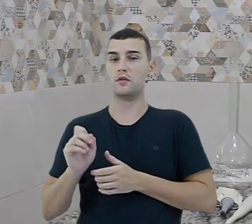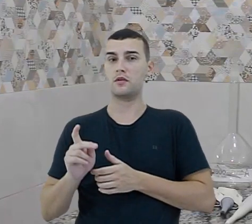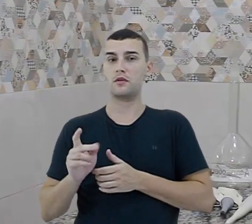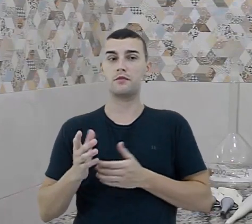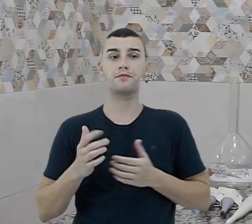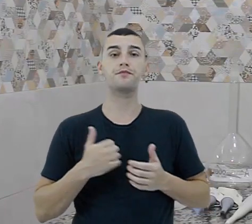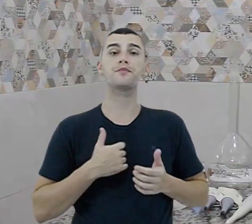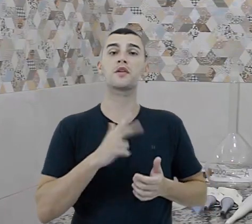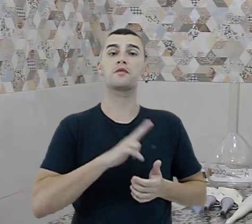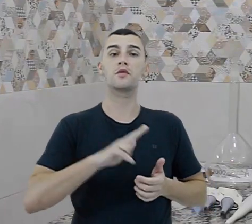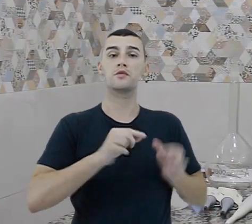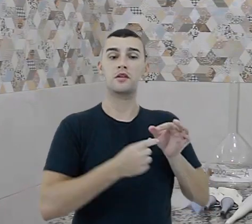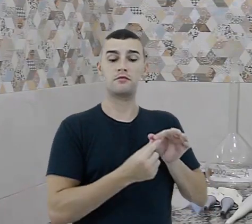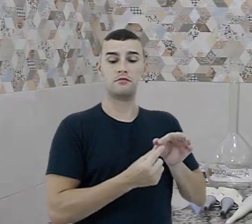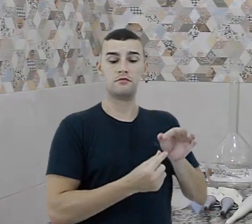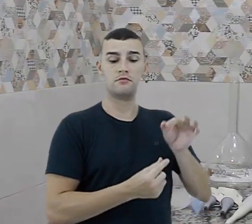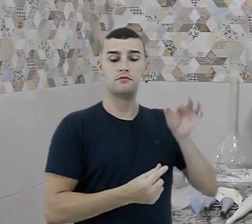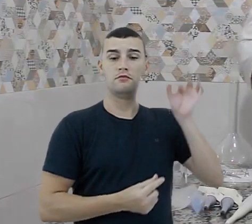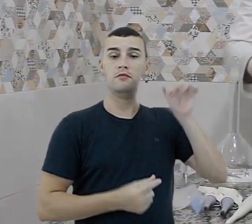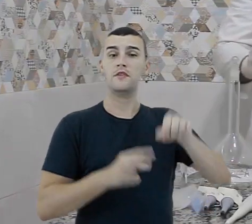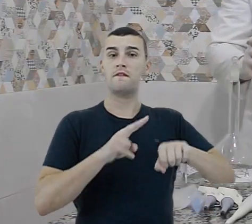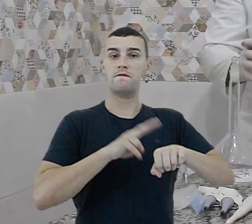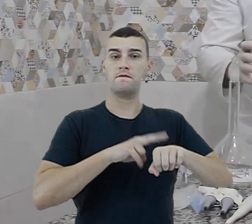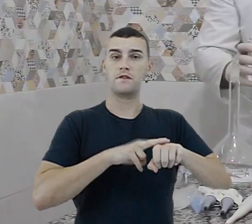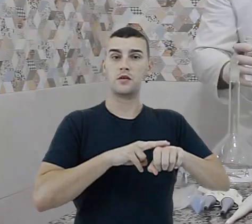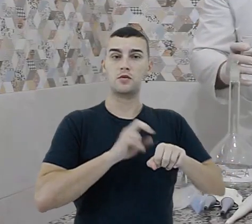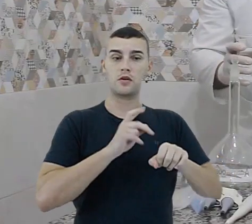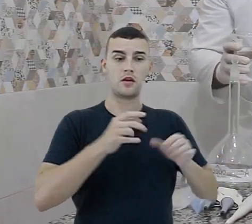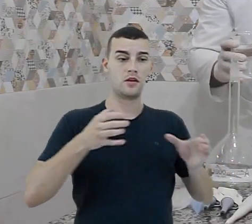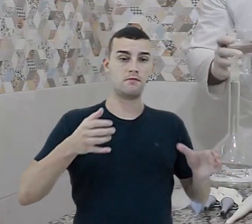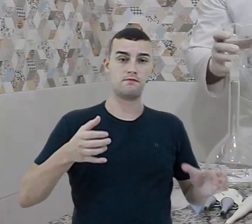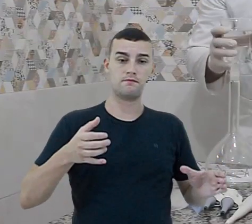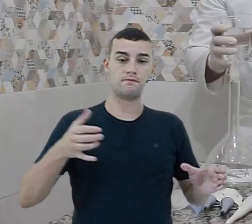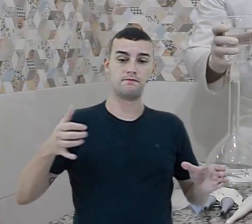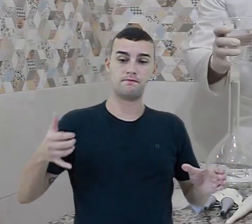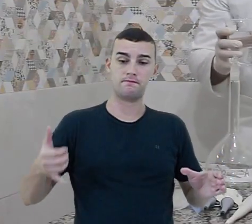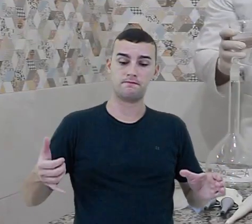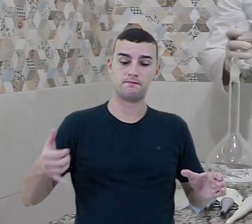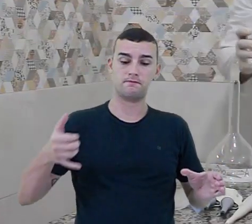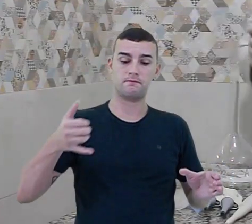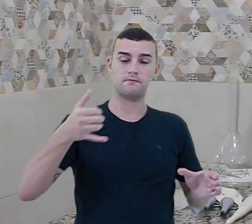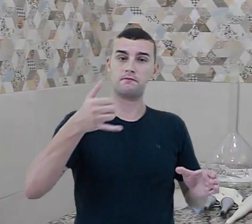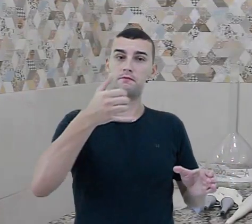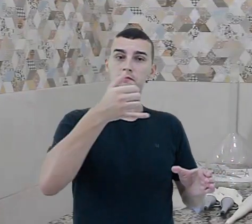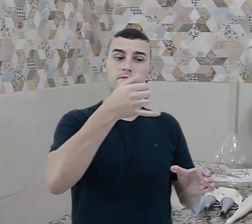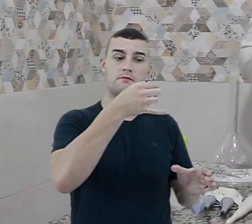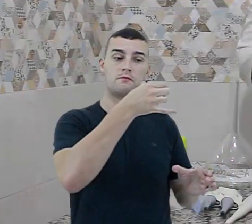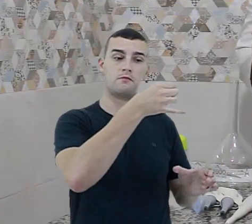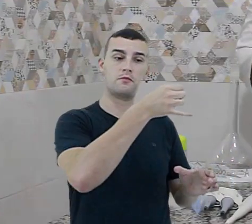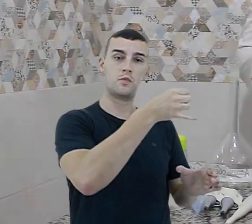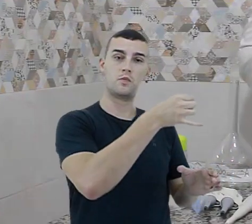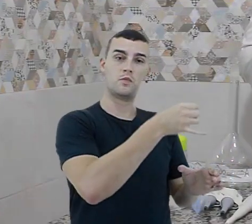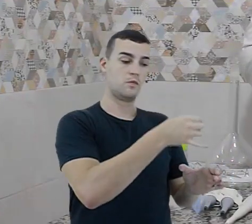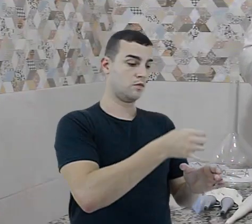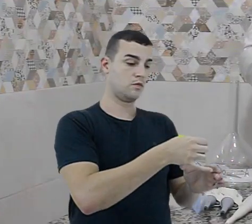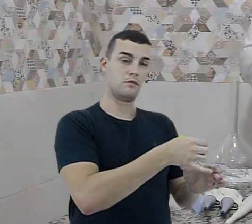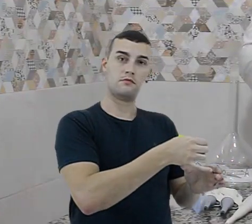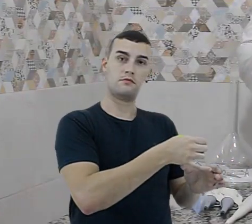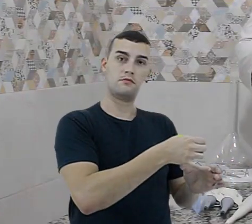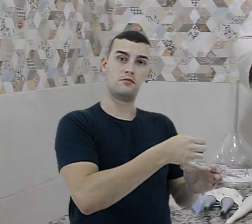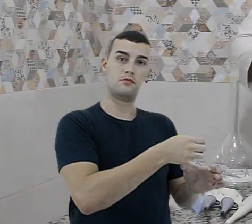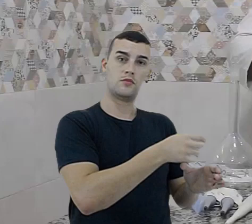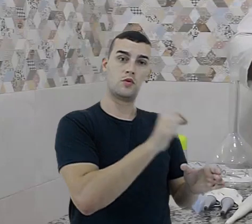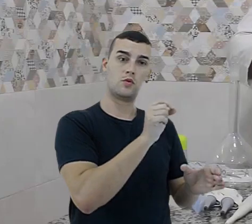venho aqui, utilizo o bastão de vidro. Então, eu pego o bastão de vidro, ele é um